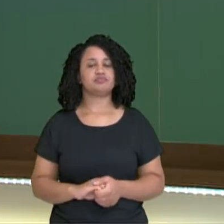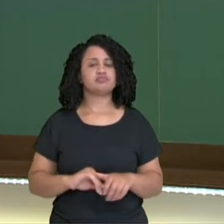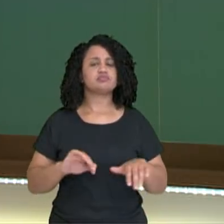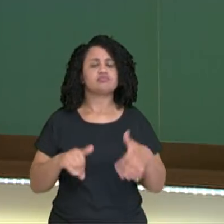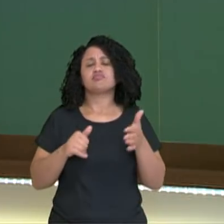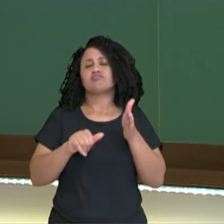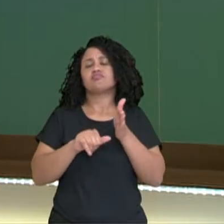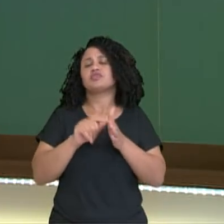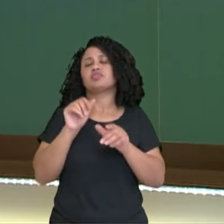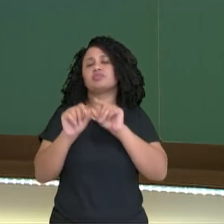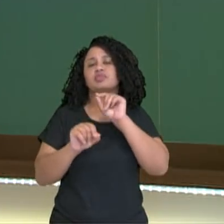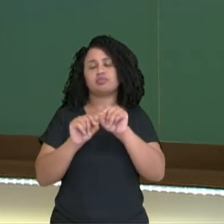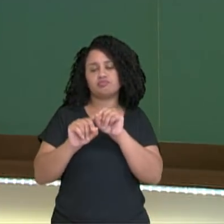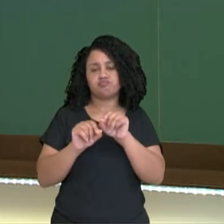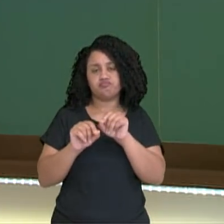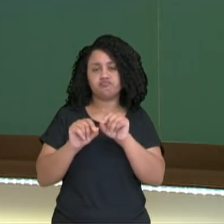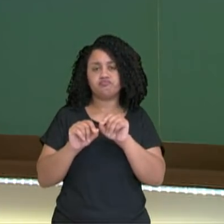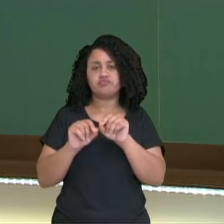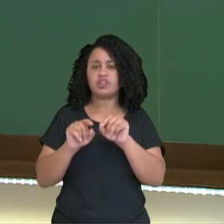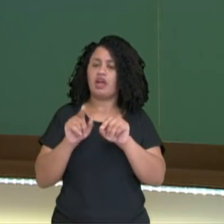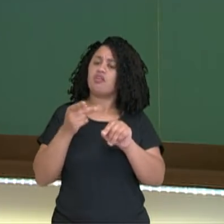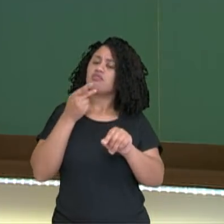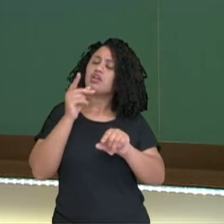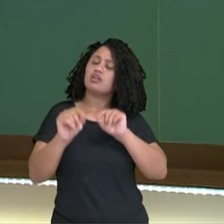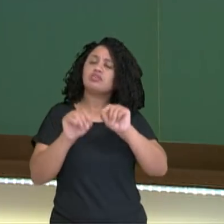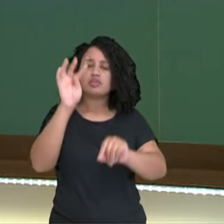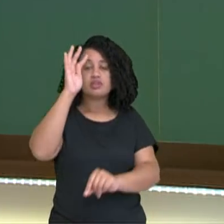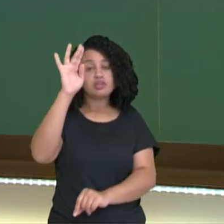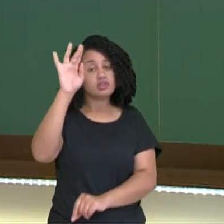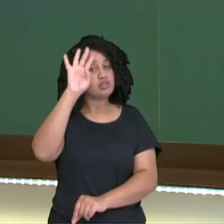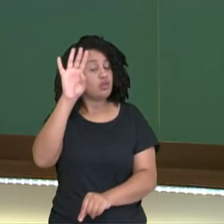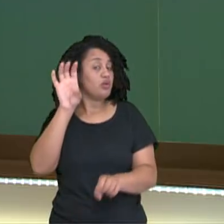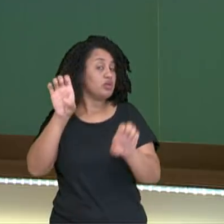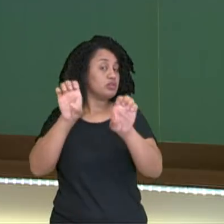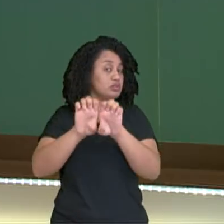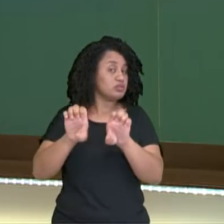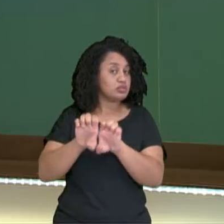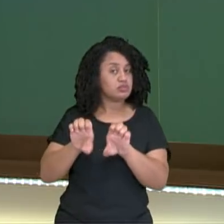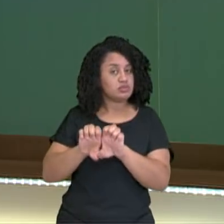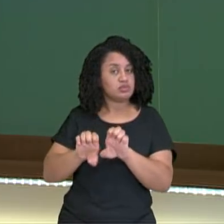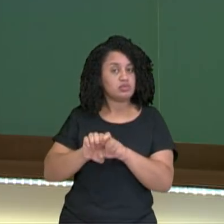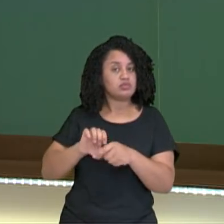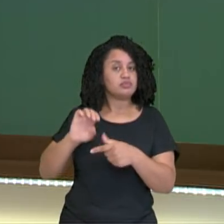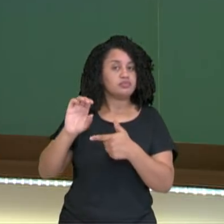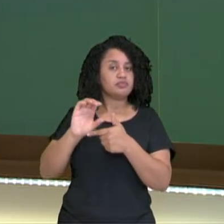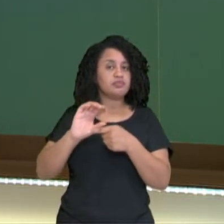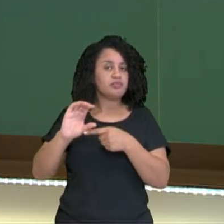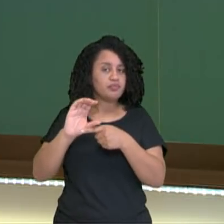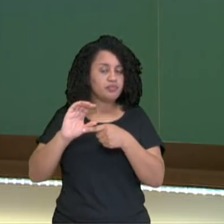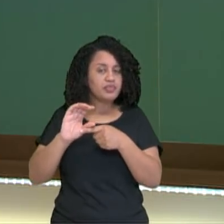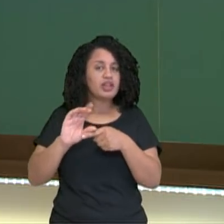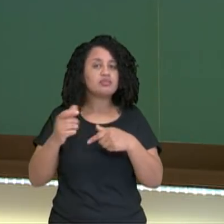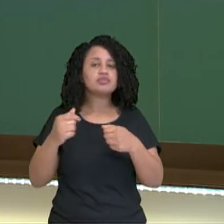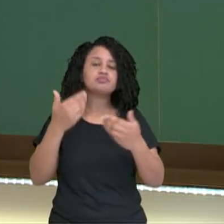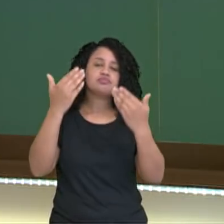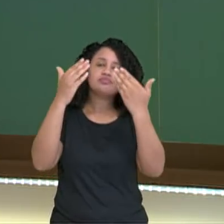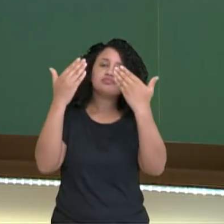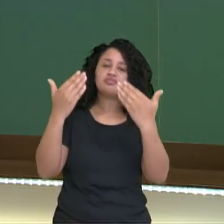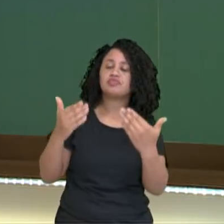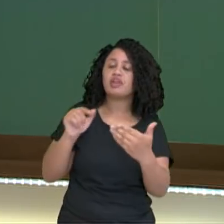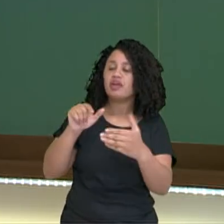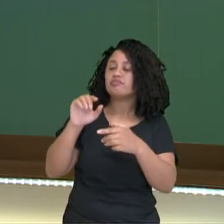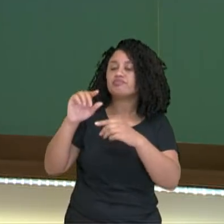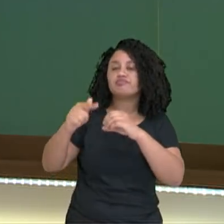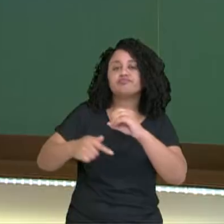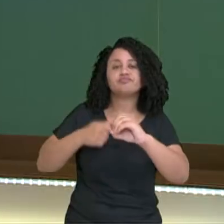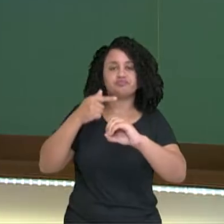primeira coisa, se nós estamos falando a respeito da teoria estrutural do átomo de carbono, nós temos que analisar o átomo